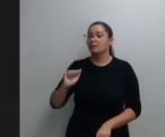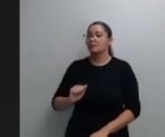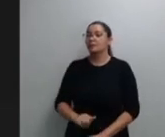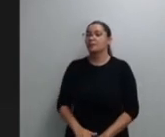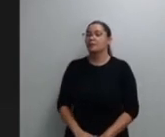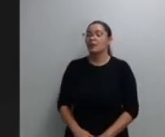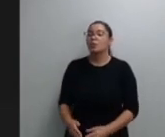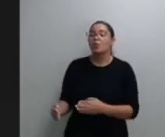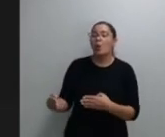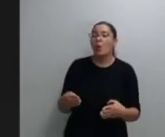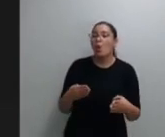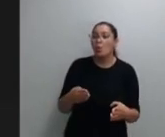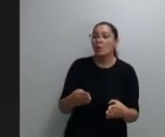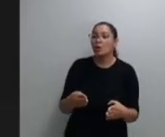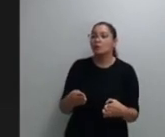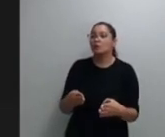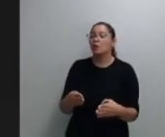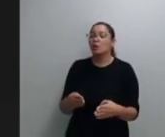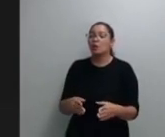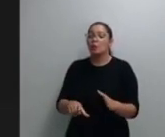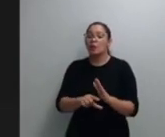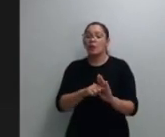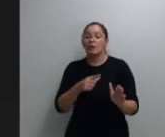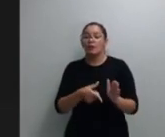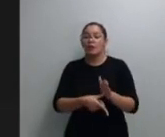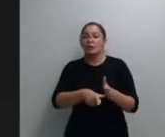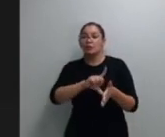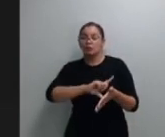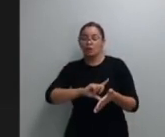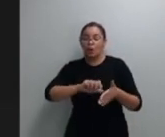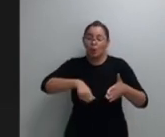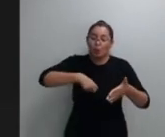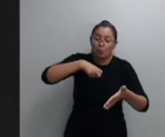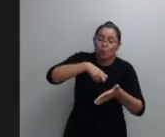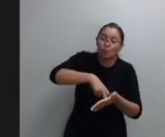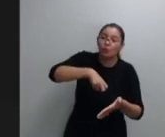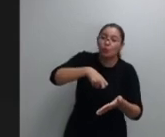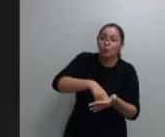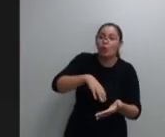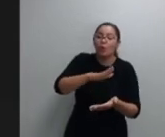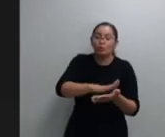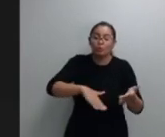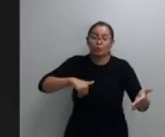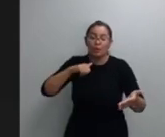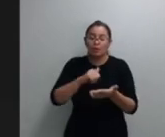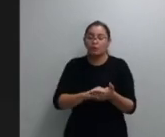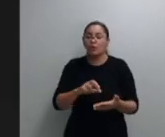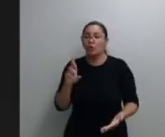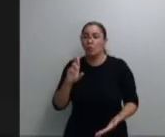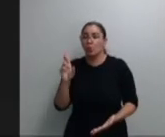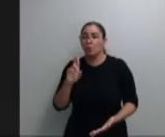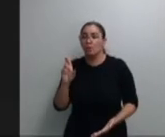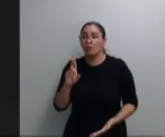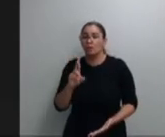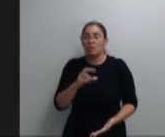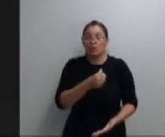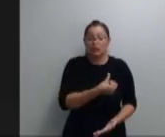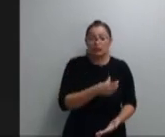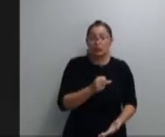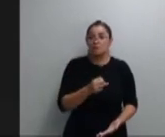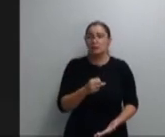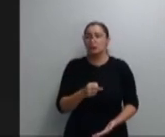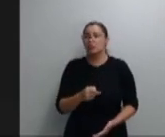apresentação previstos no parágrafo anterior será punida com multa pecuniária de valor não inferior a 60 mil nem